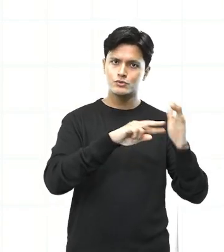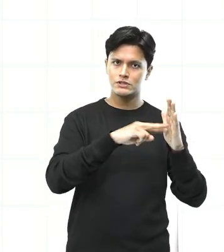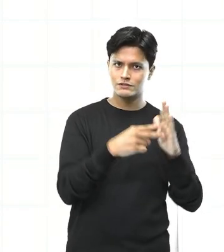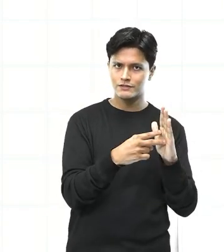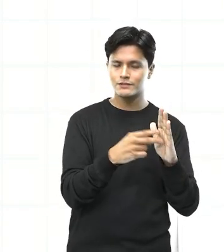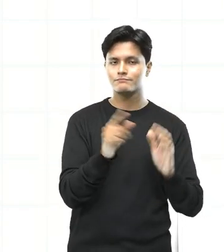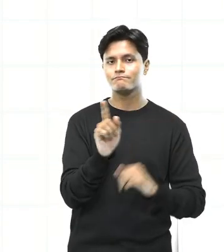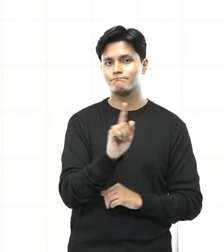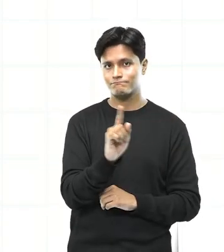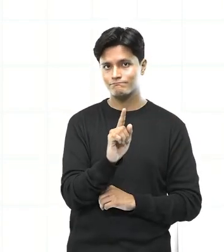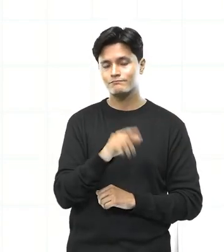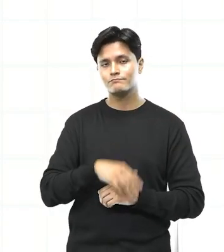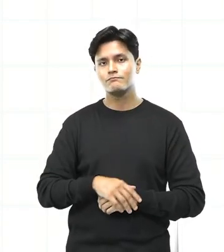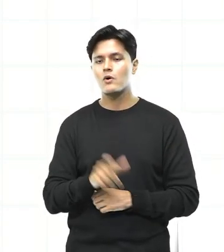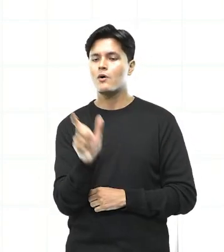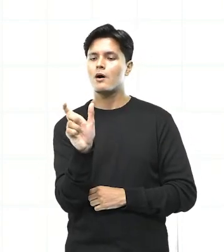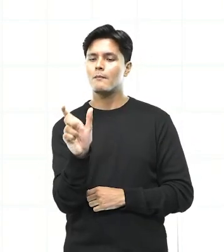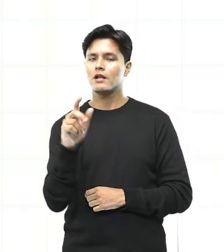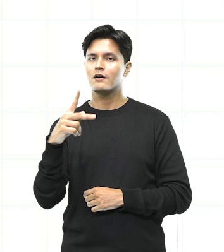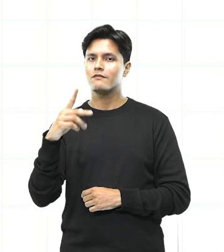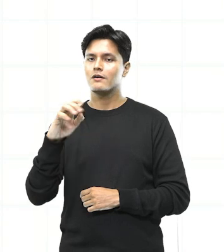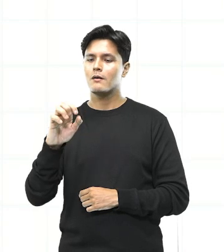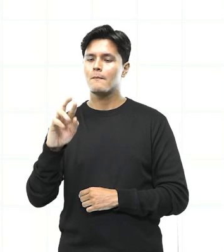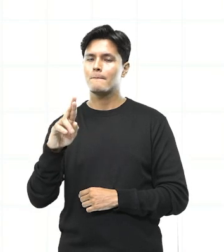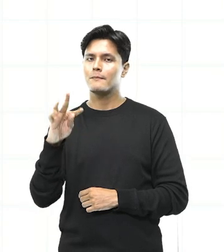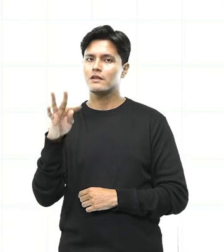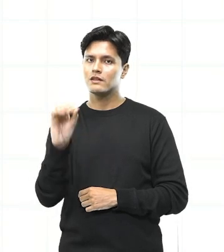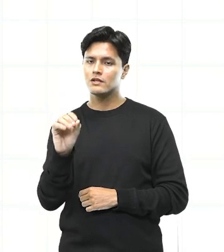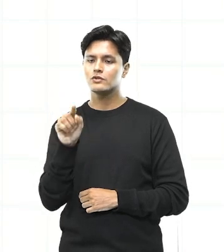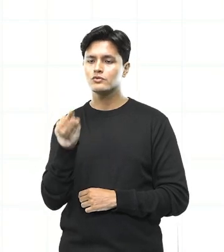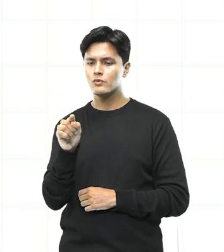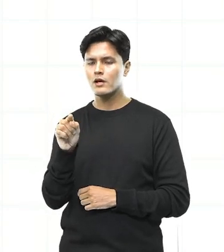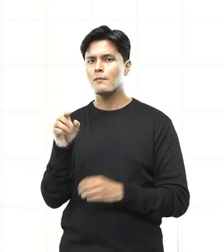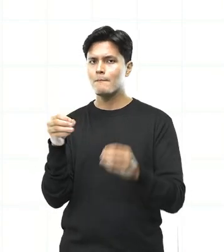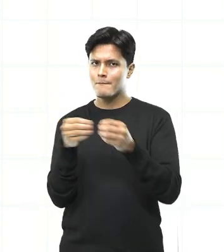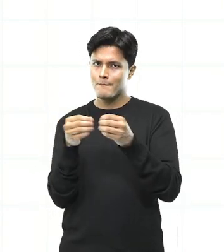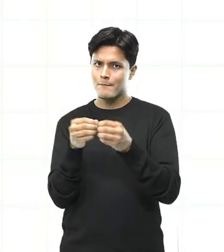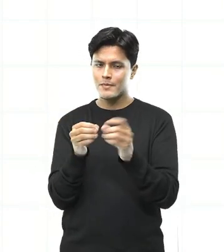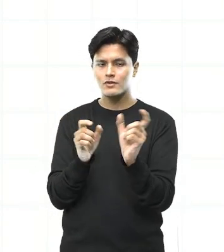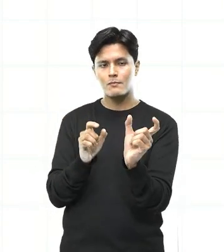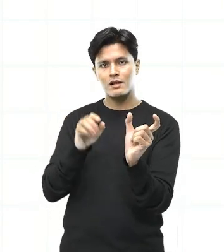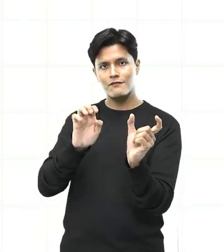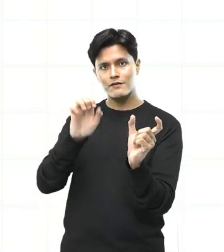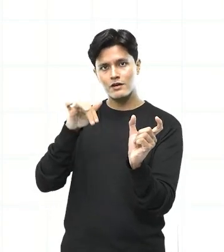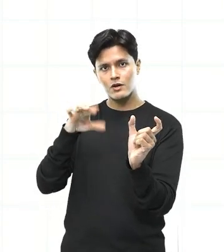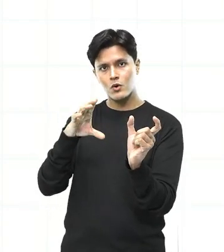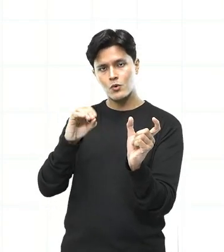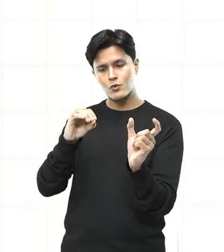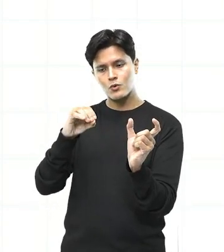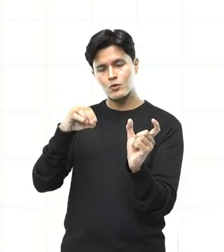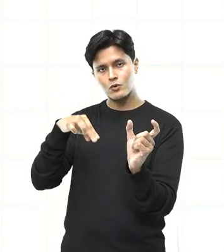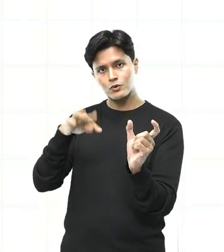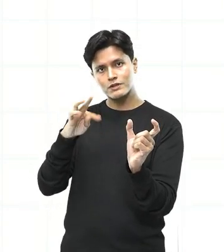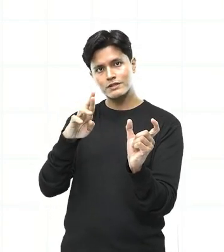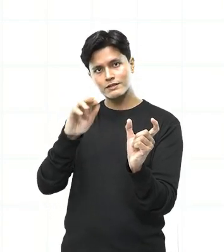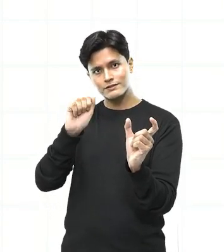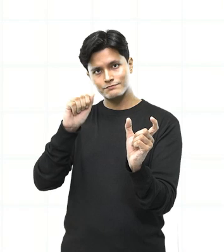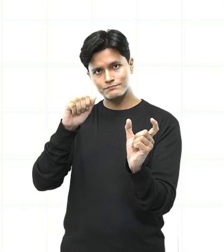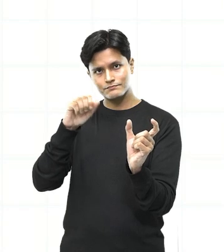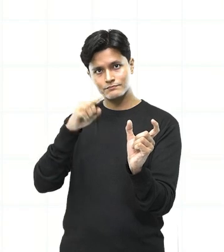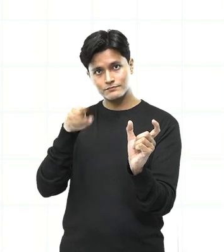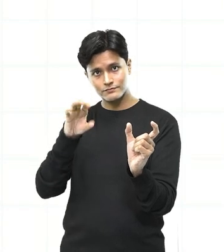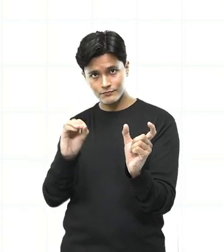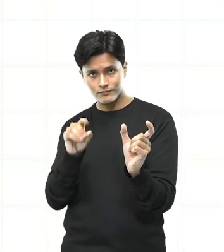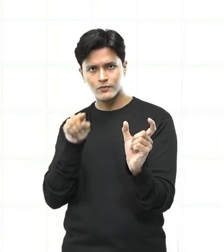A palavra perto, que está próximo do verbo encontram, né?